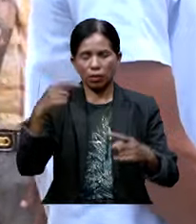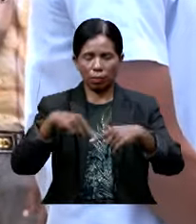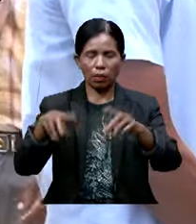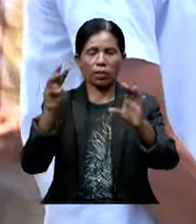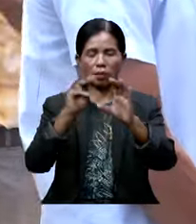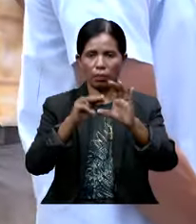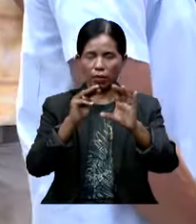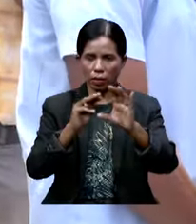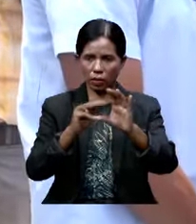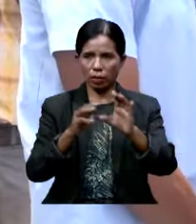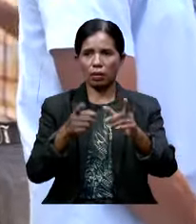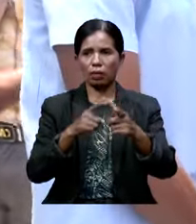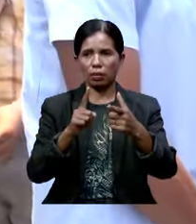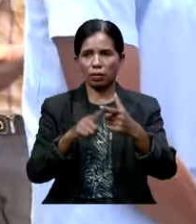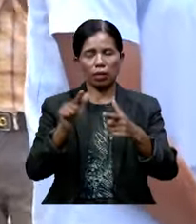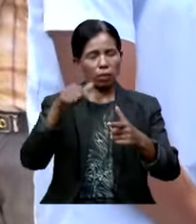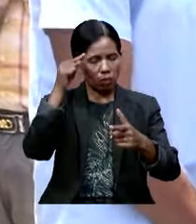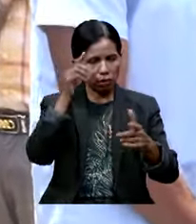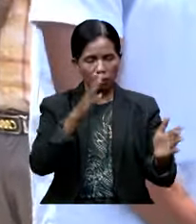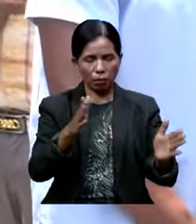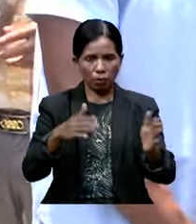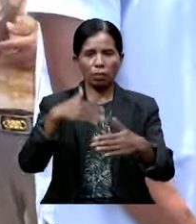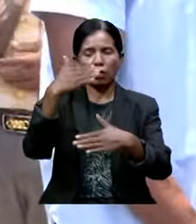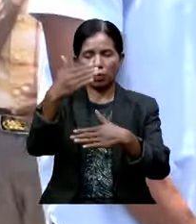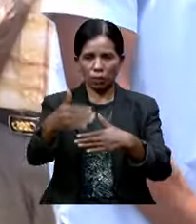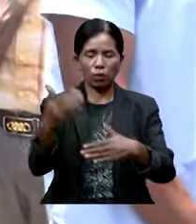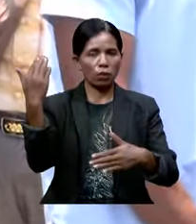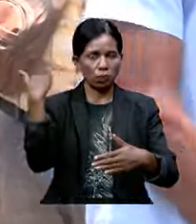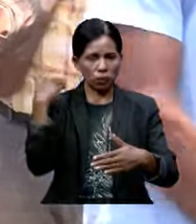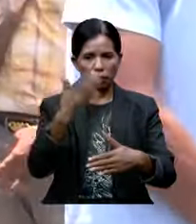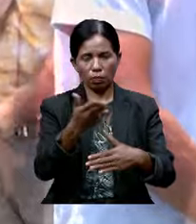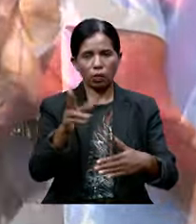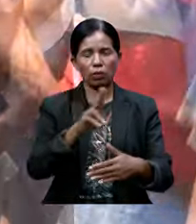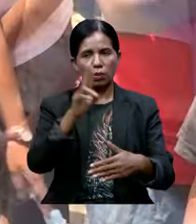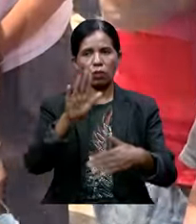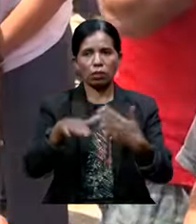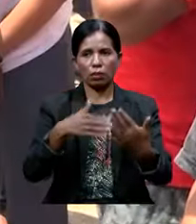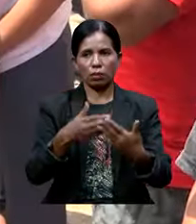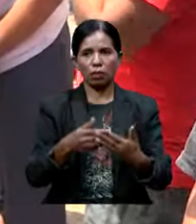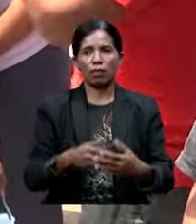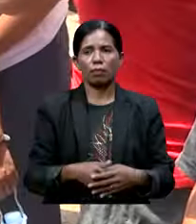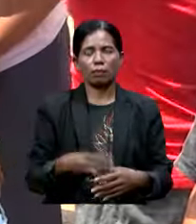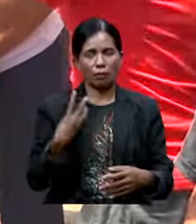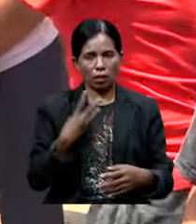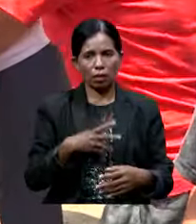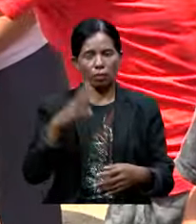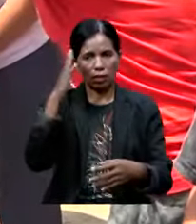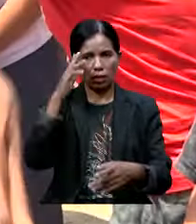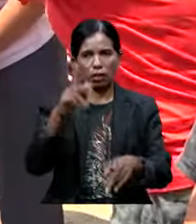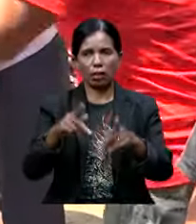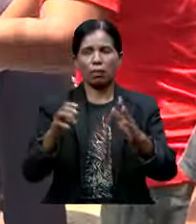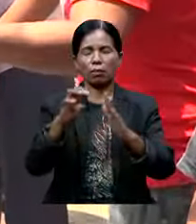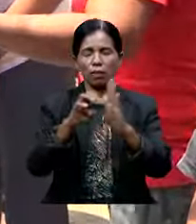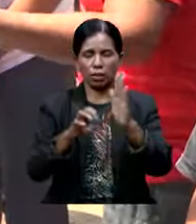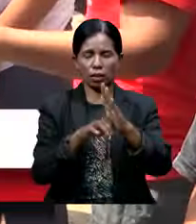lá, depois o governo prepara para conto que, tá bom ter, então o todo usa o teu debate. Ter mais um carro. A minha tena, a minha povo da ilha está no